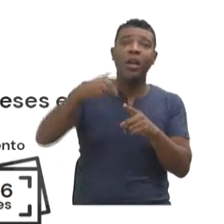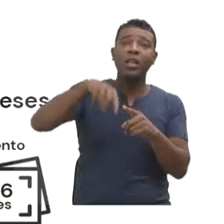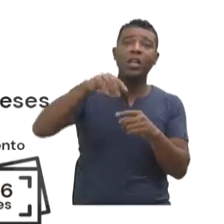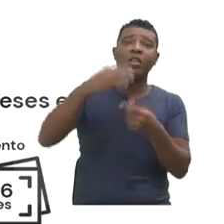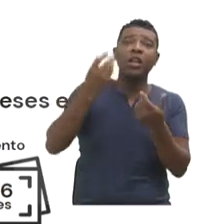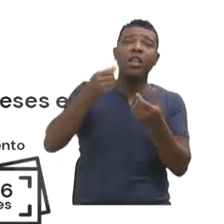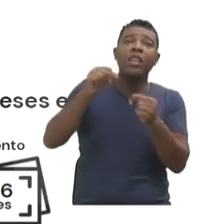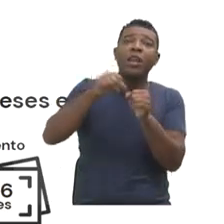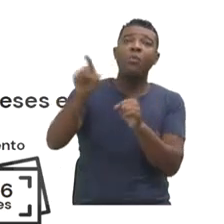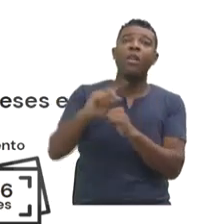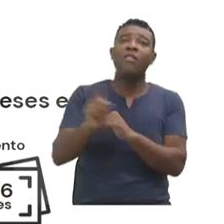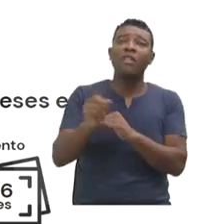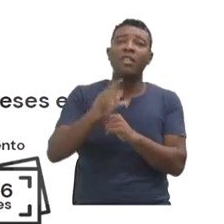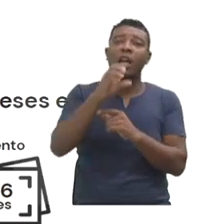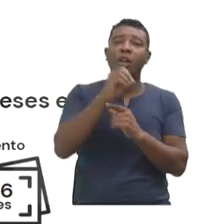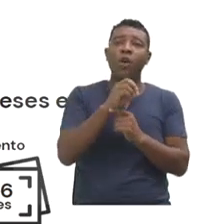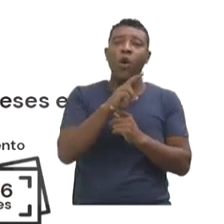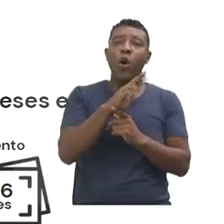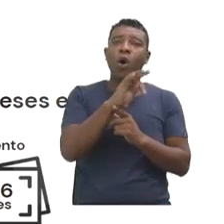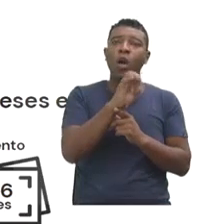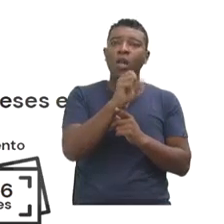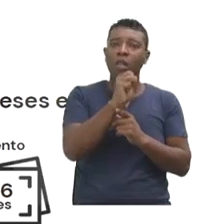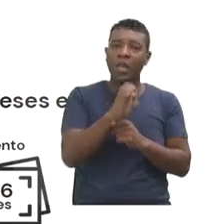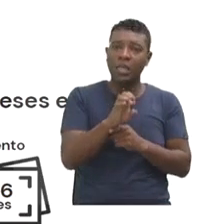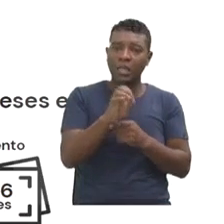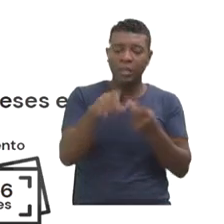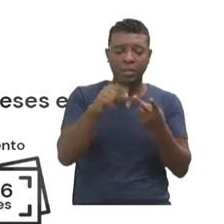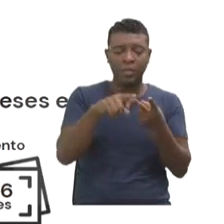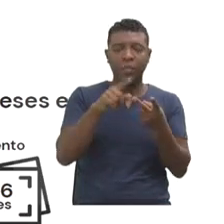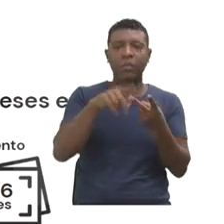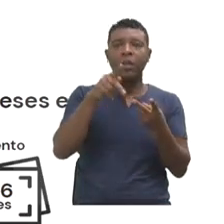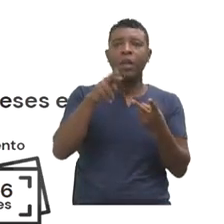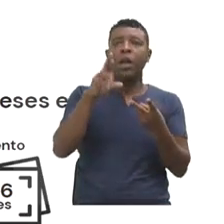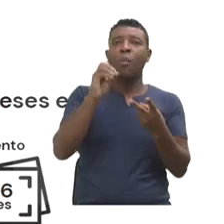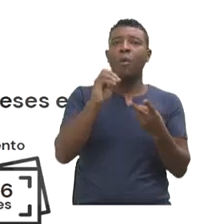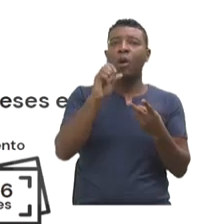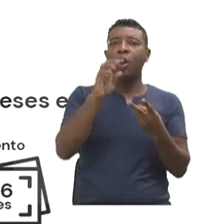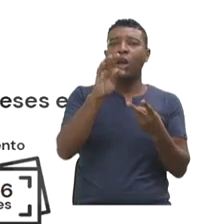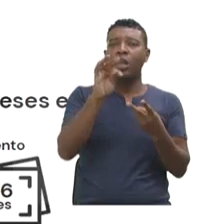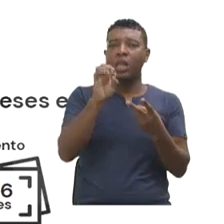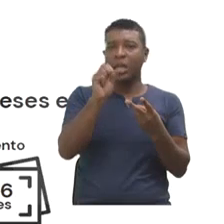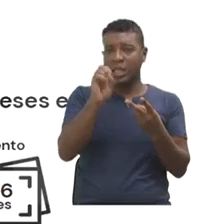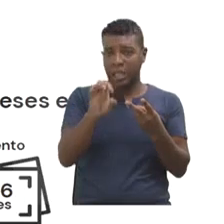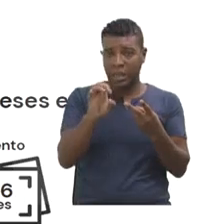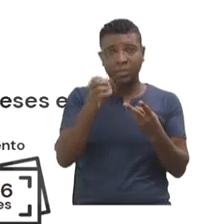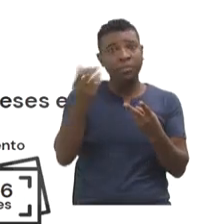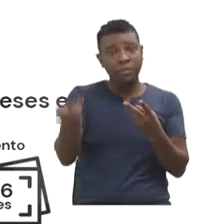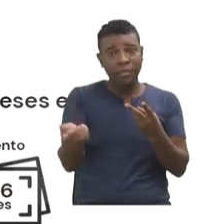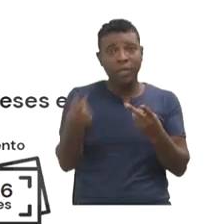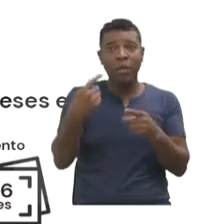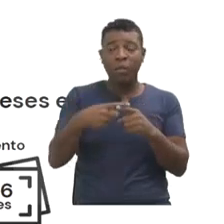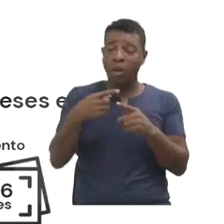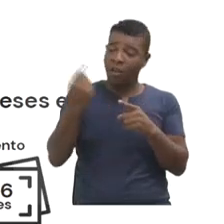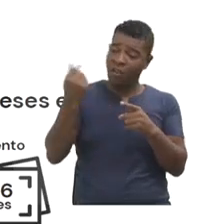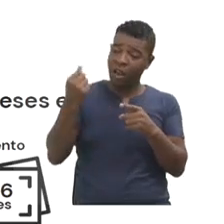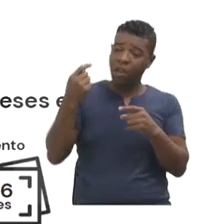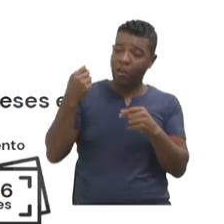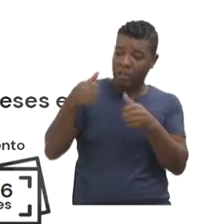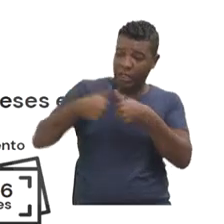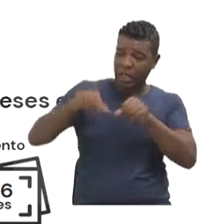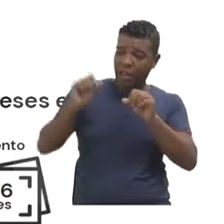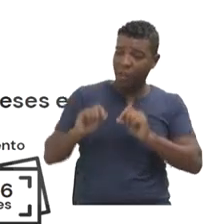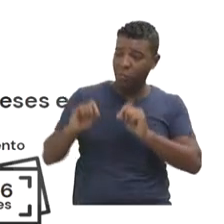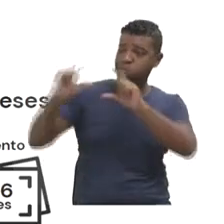ortopédicas porque o valor tá ficando muito mais alto do que o valor de tabela então estado de Minas assumiu isso colocou